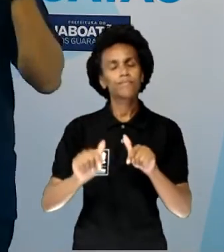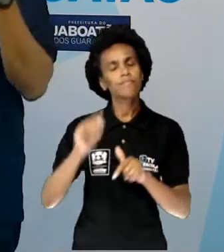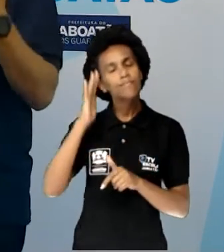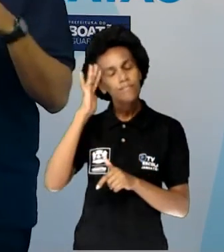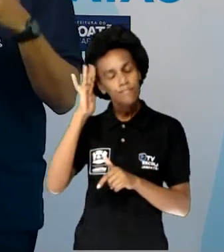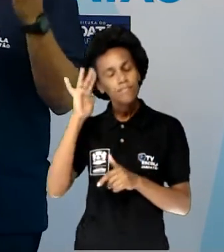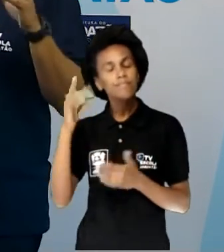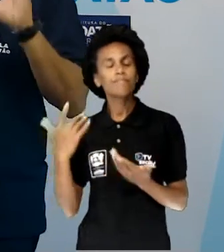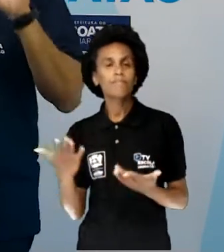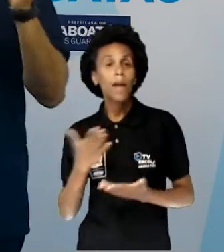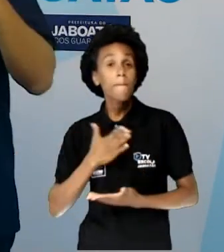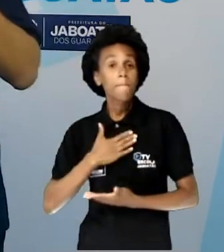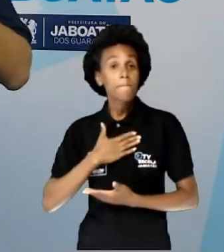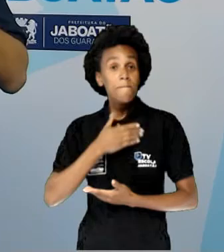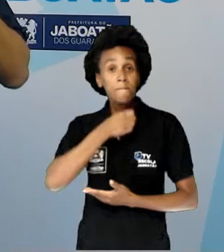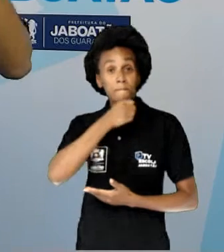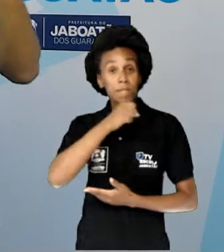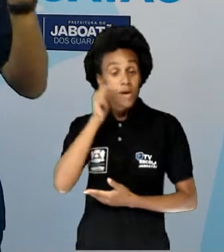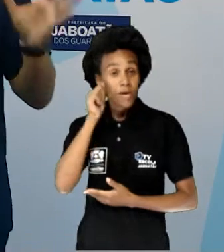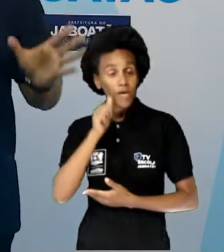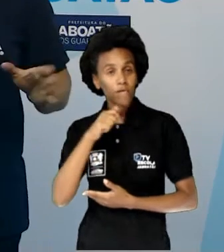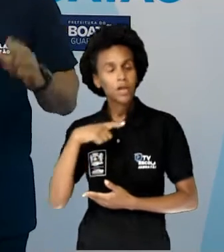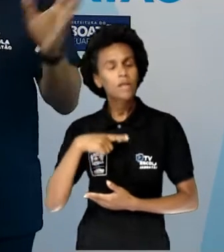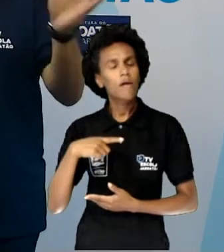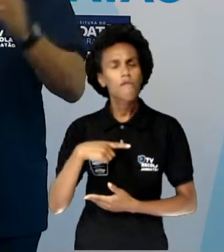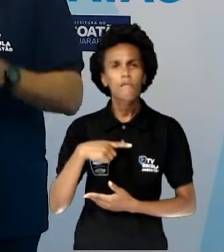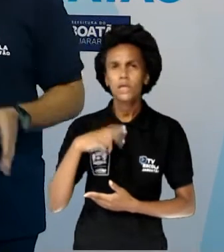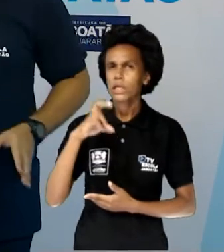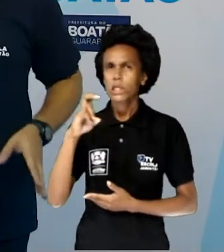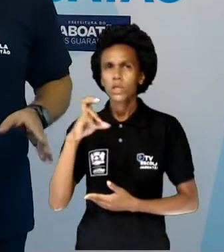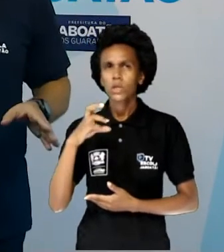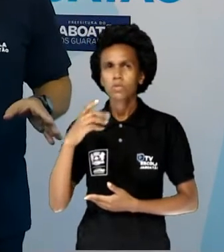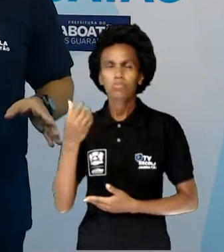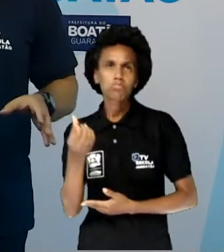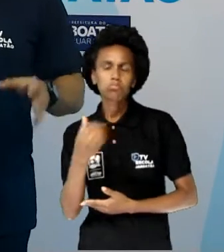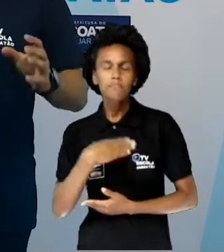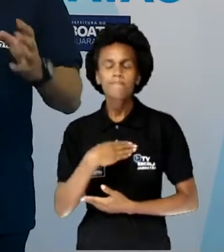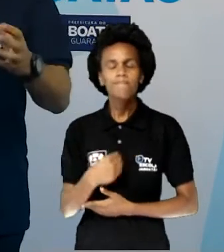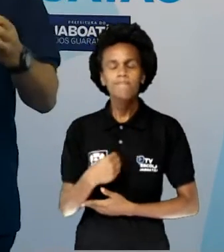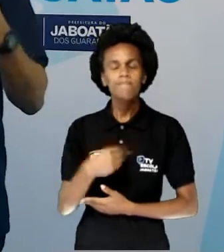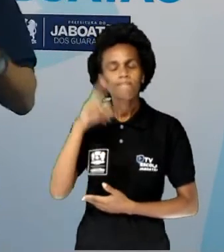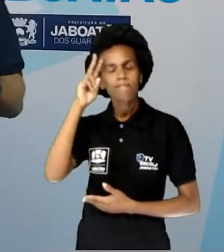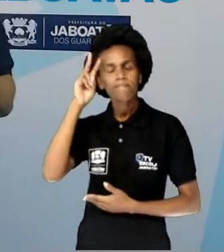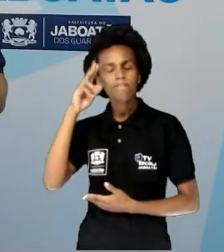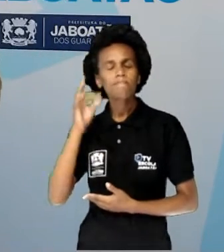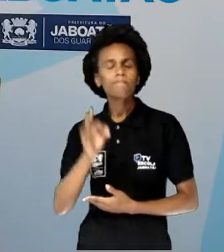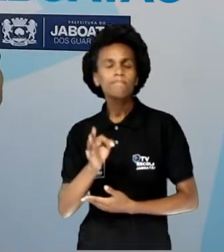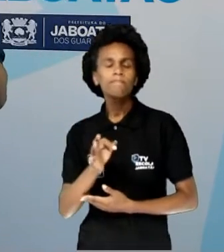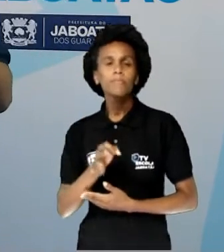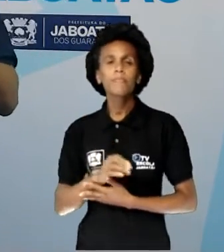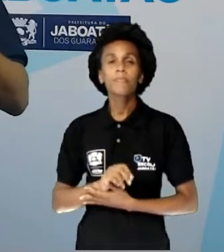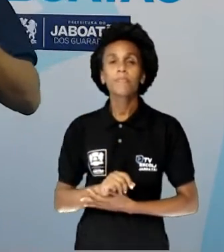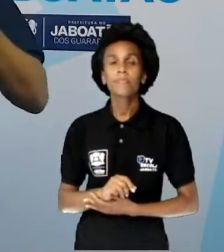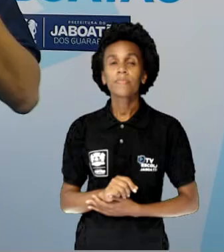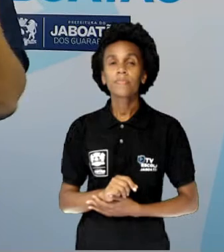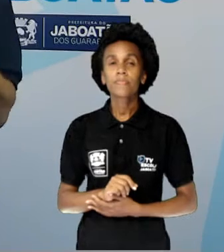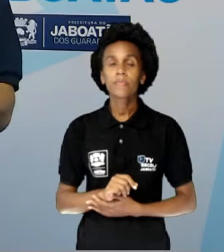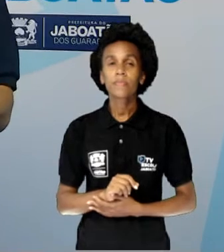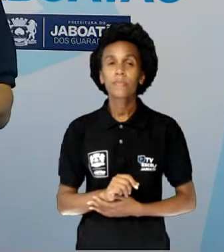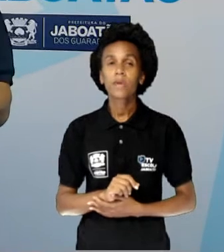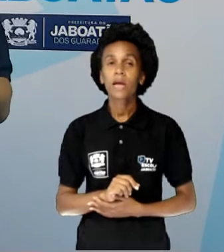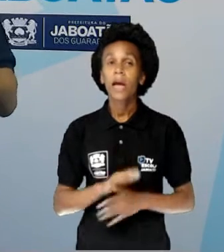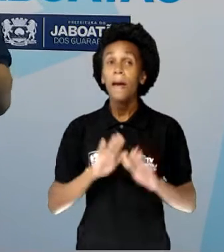exemplo, a minha avó teve 5, 6 filhos, não recordo aqui, tem que contar todo mundo, mas ela naquele momento, ela tinha um